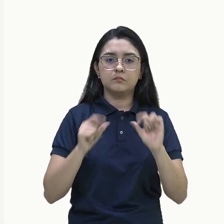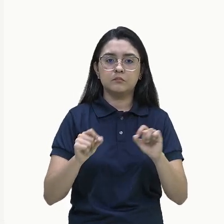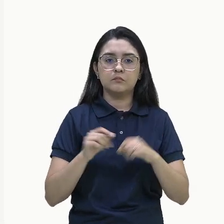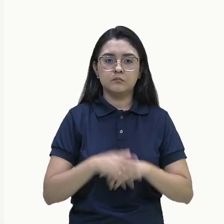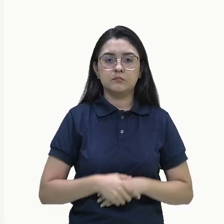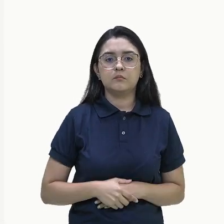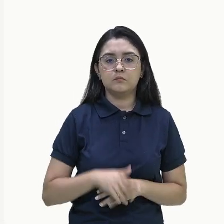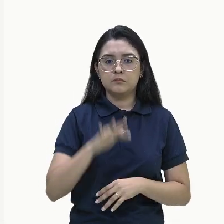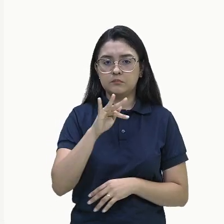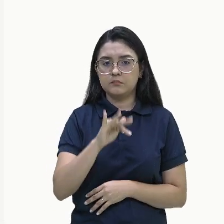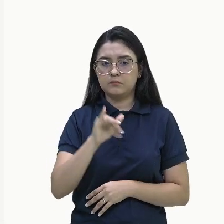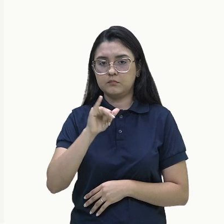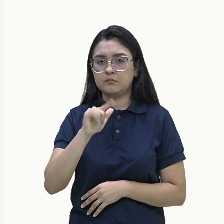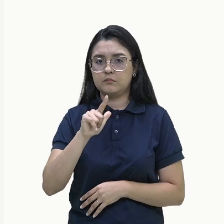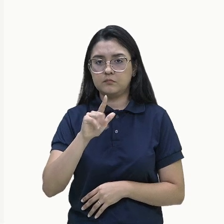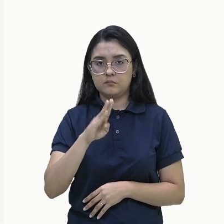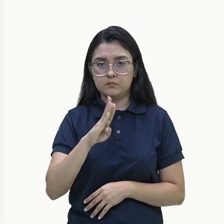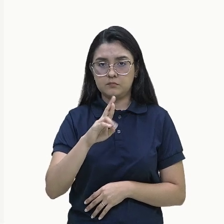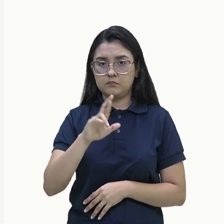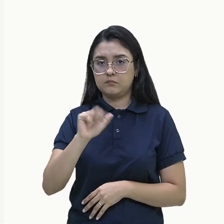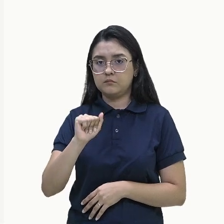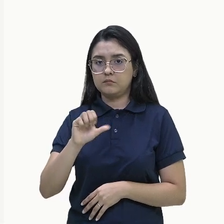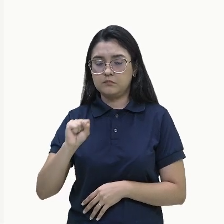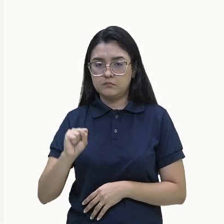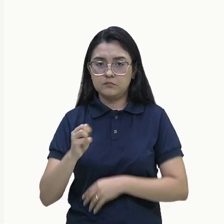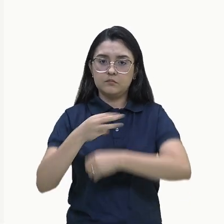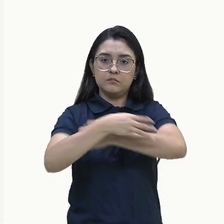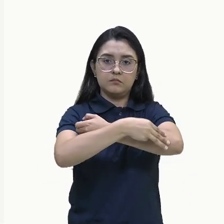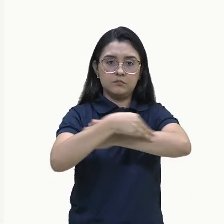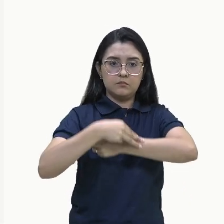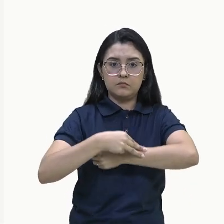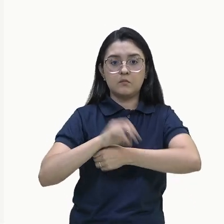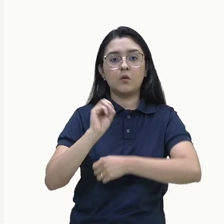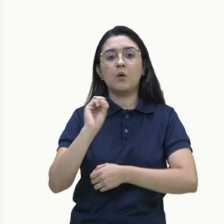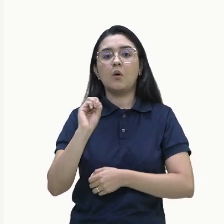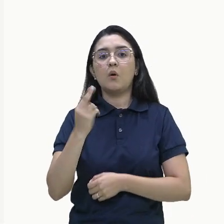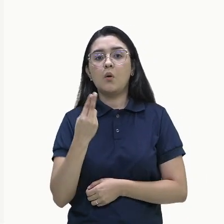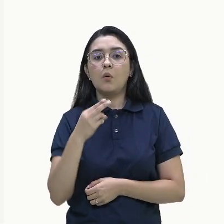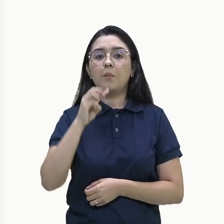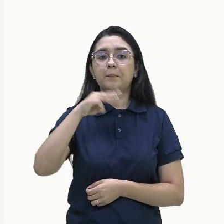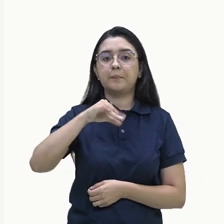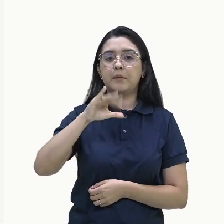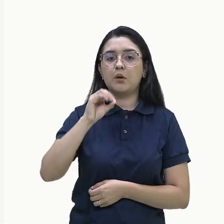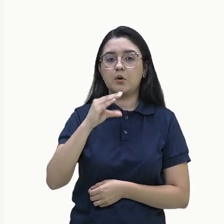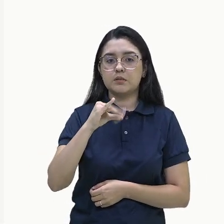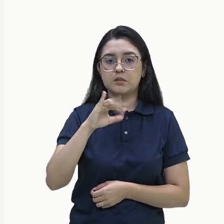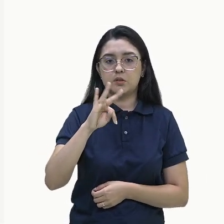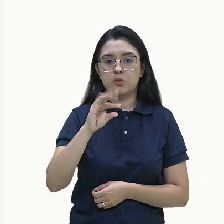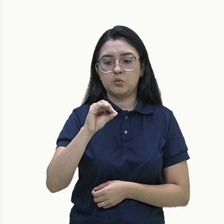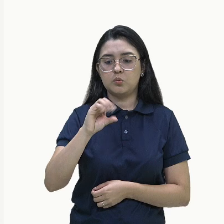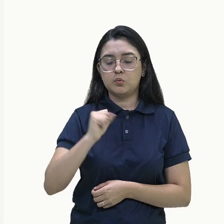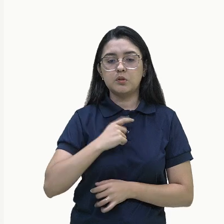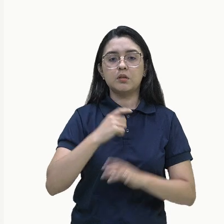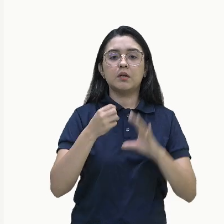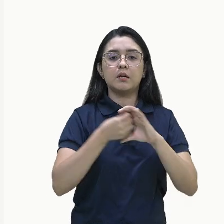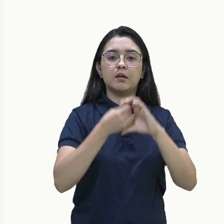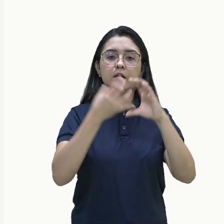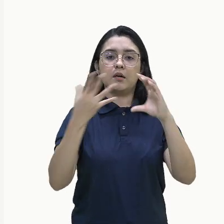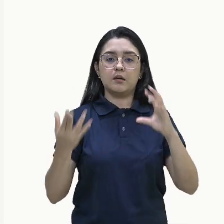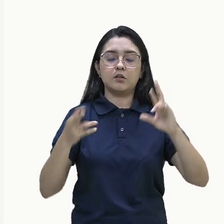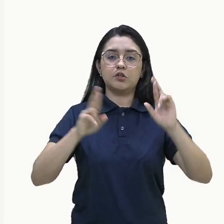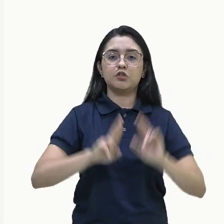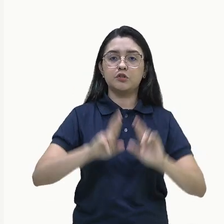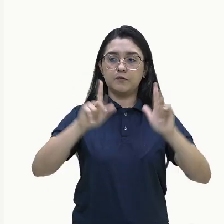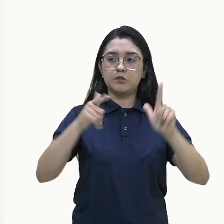fibras musculares ou miócitos. E eles possuem características que as diferenciam